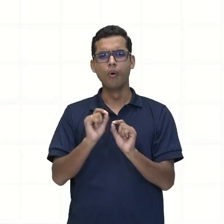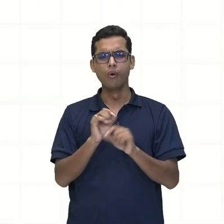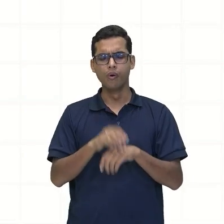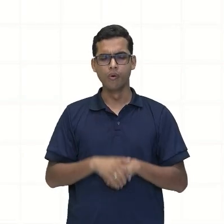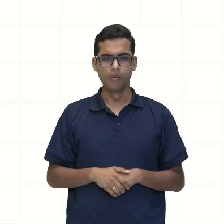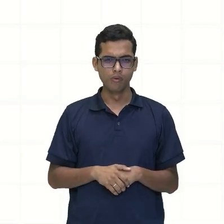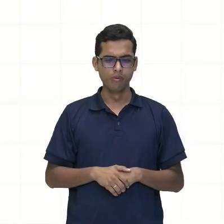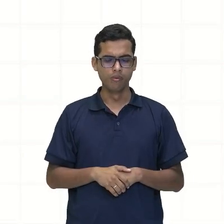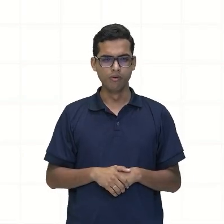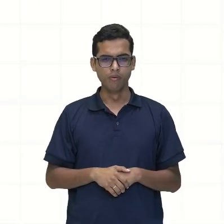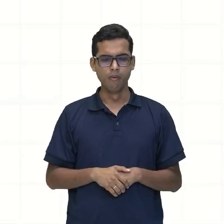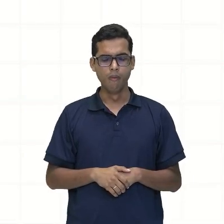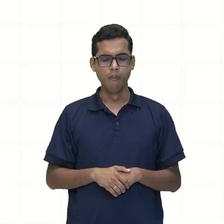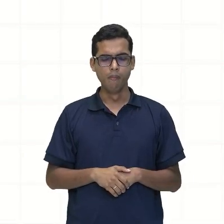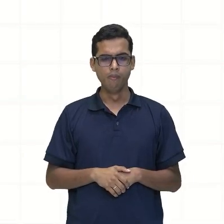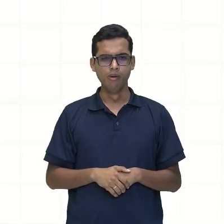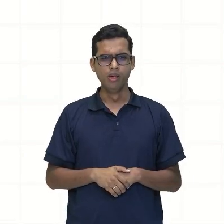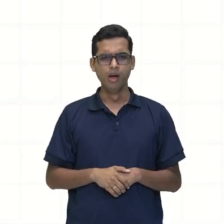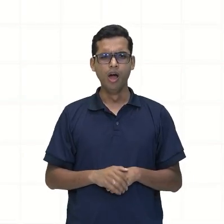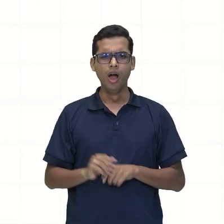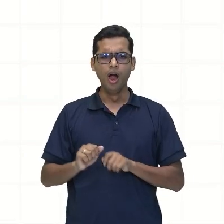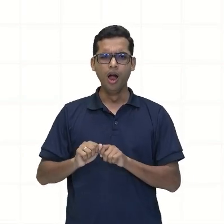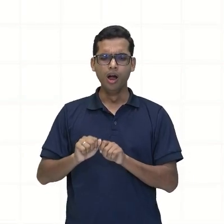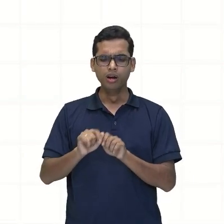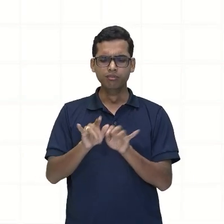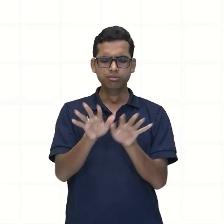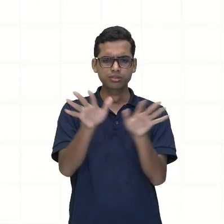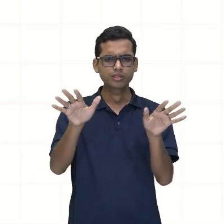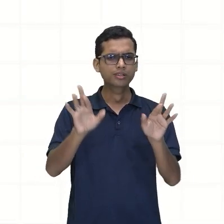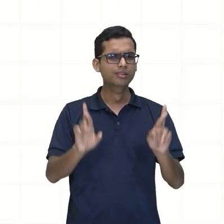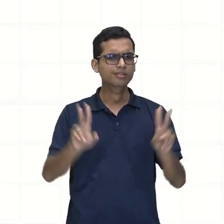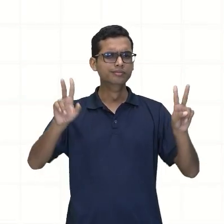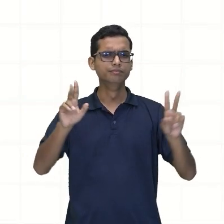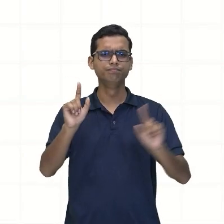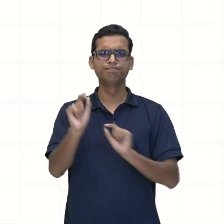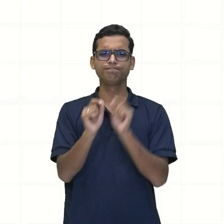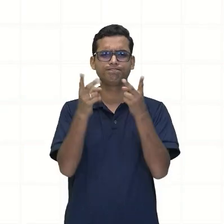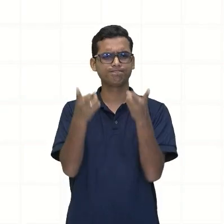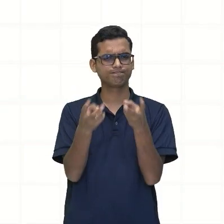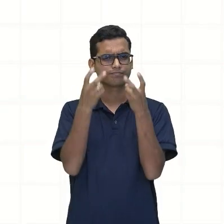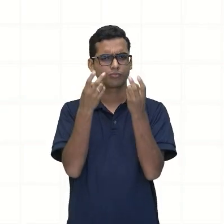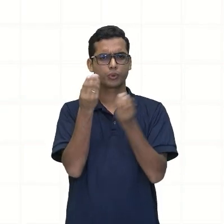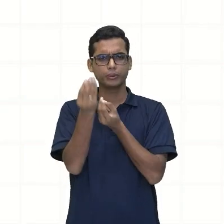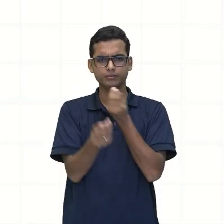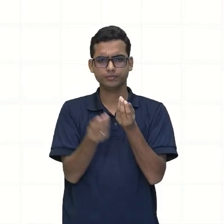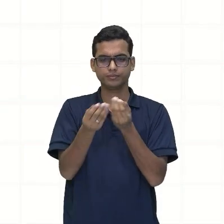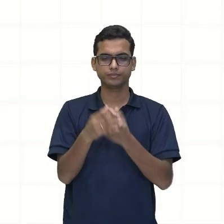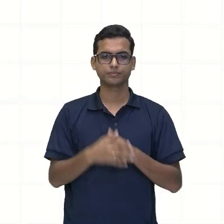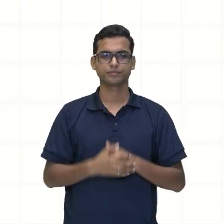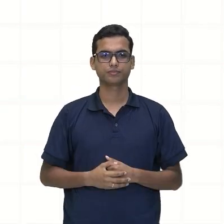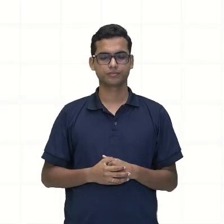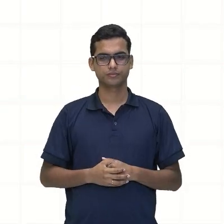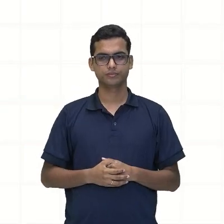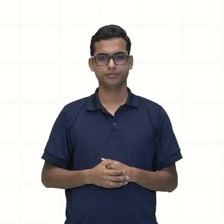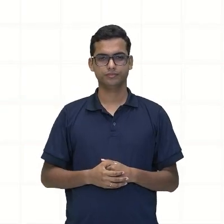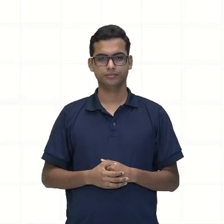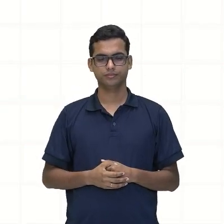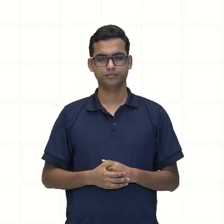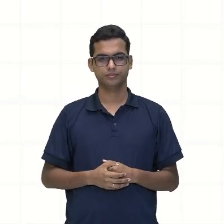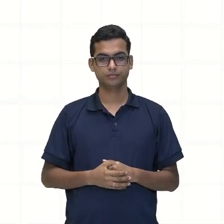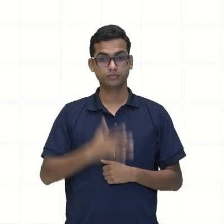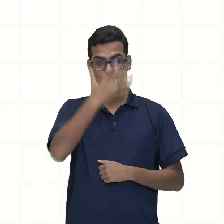Então, a gente observa nesse mapa um pouco desse fluxo das pessoas